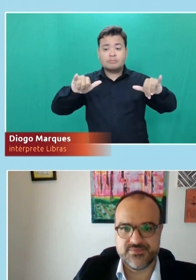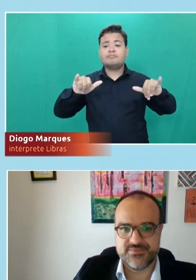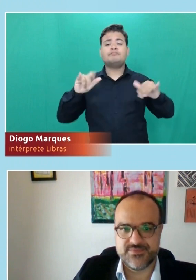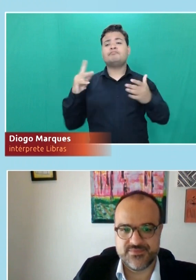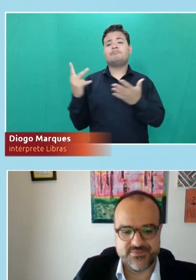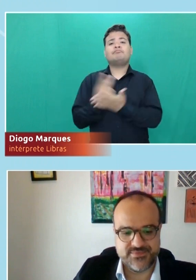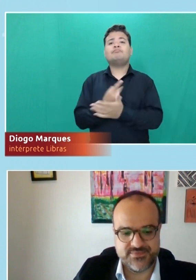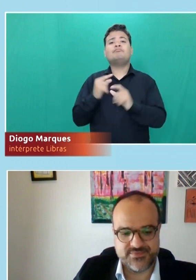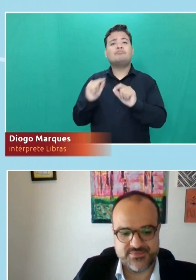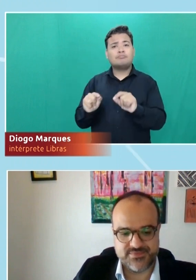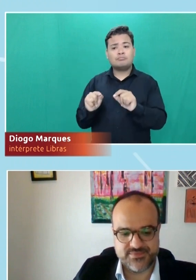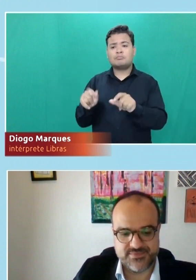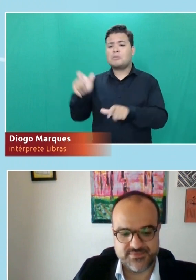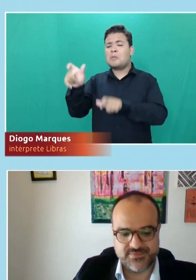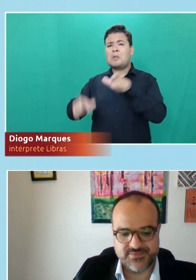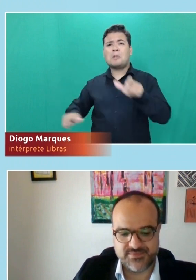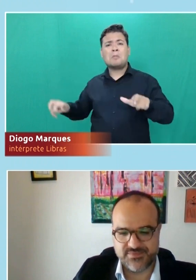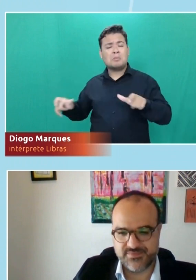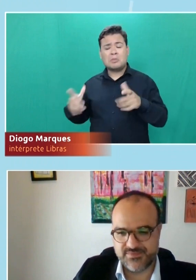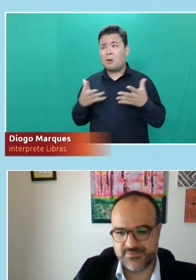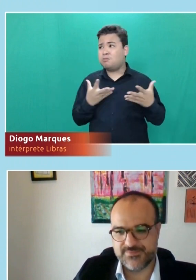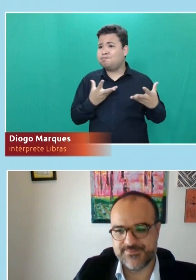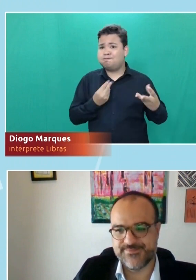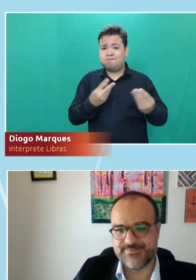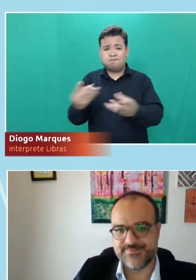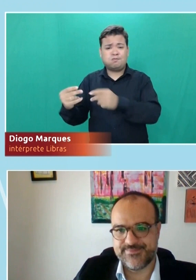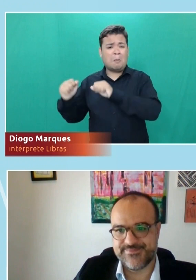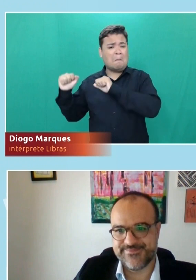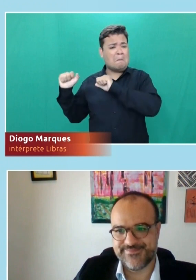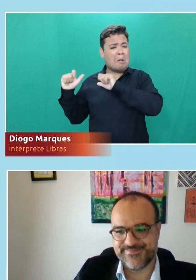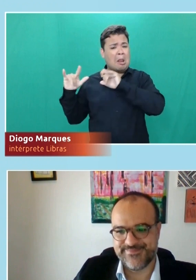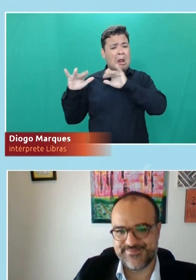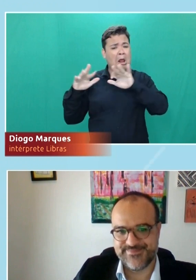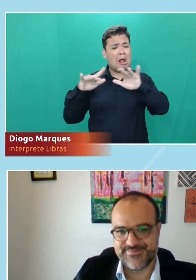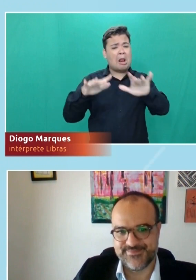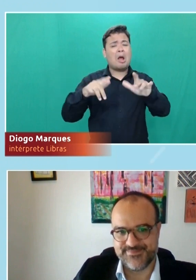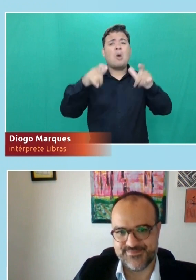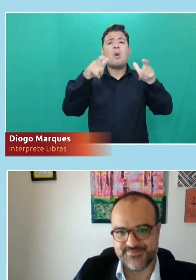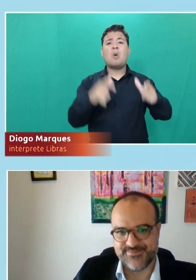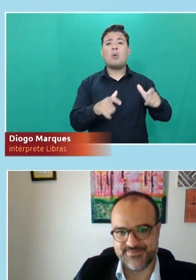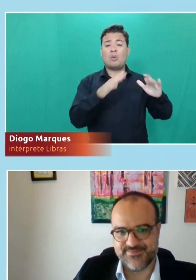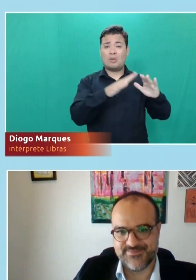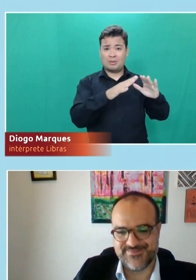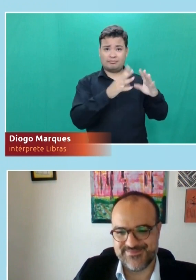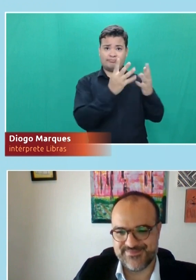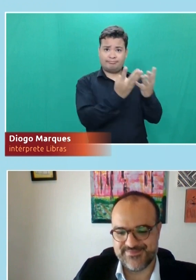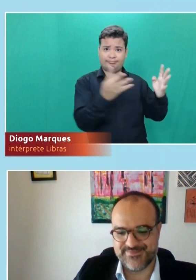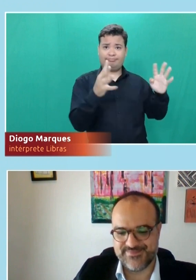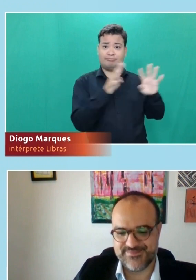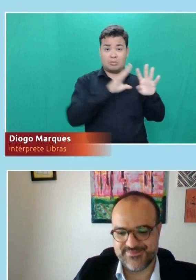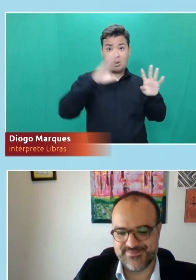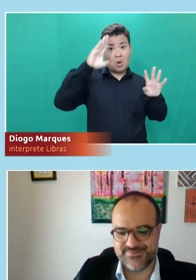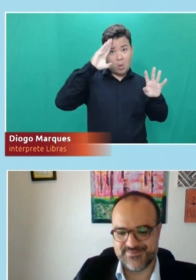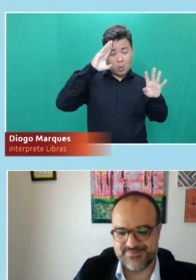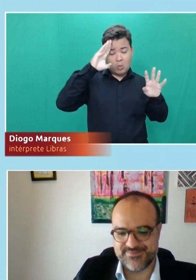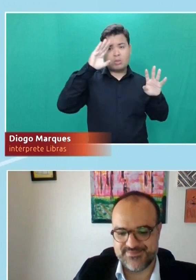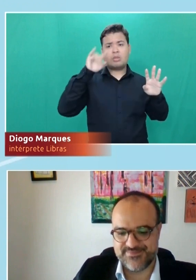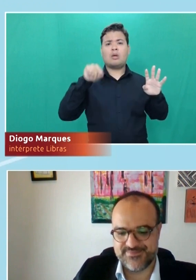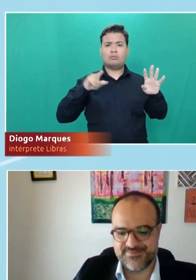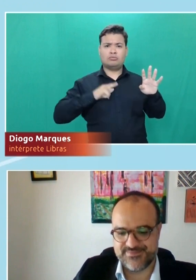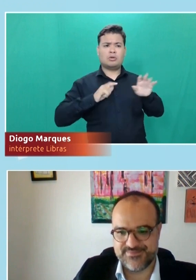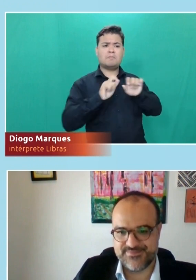centenas de pessoas têm ido para acampamentos na porta de quartéis, em diferentes localidades do